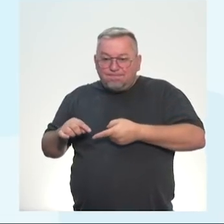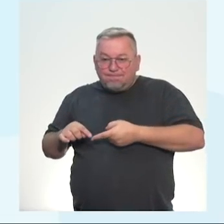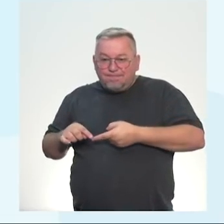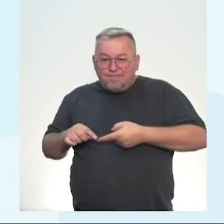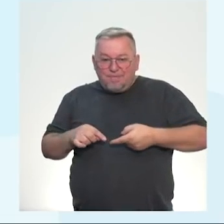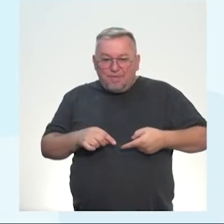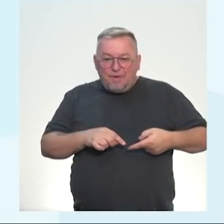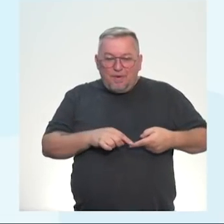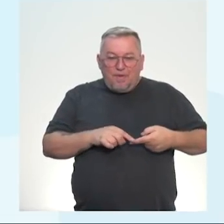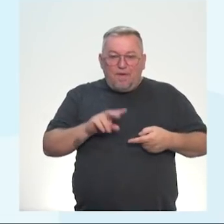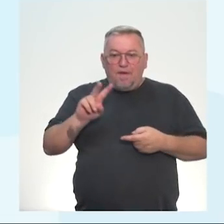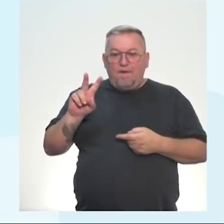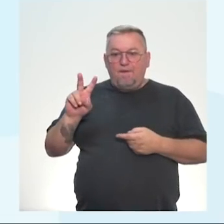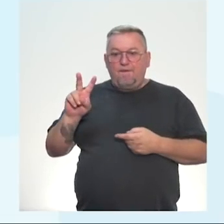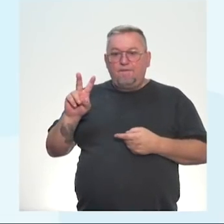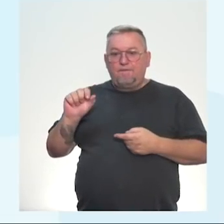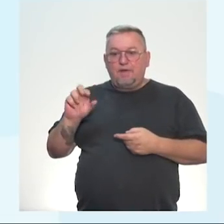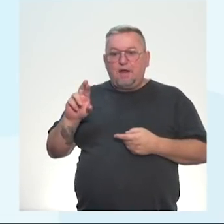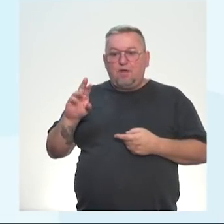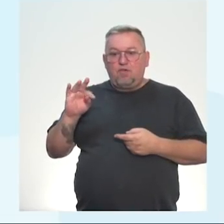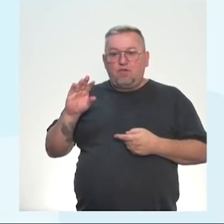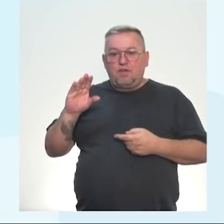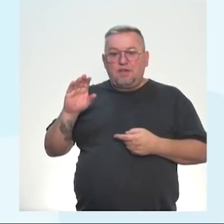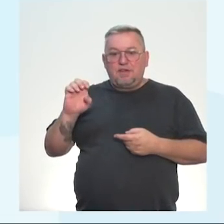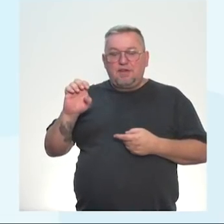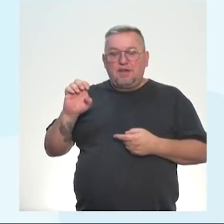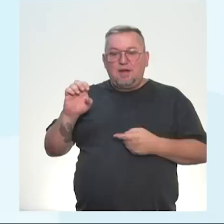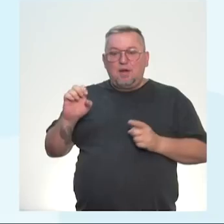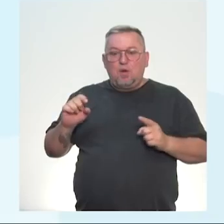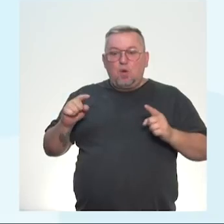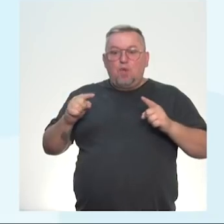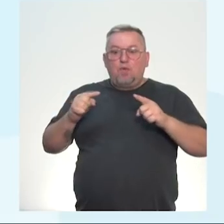Nós chamamos aqui de vértice. Sim. Beleza? Então, o